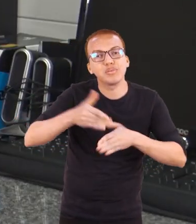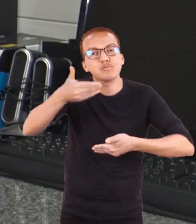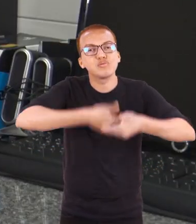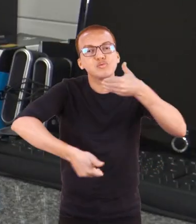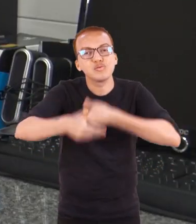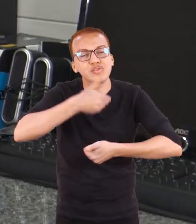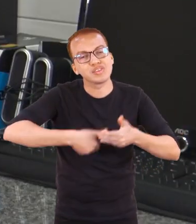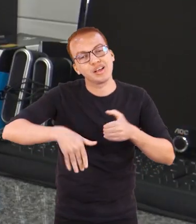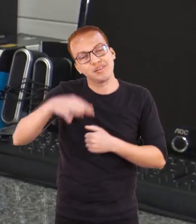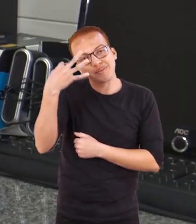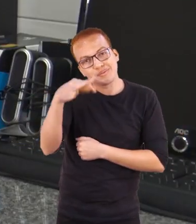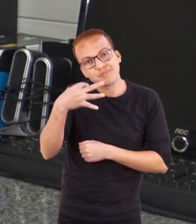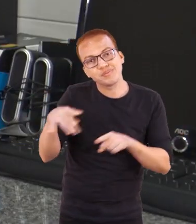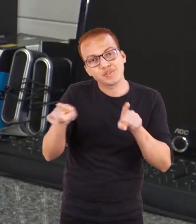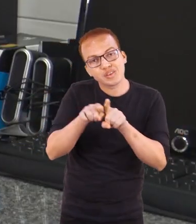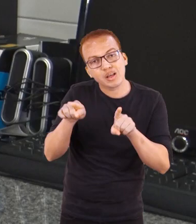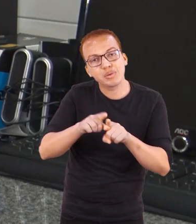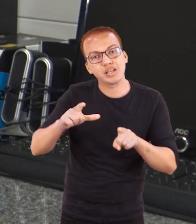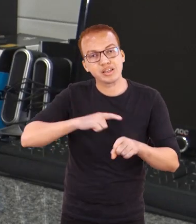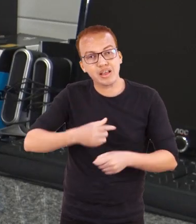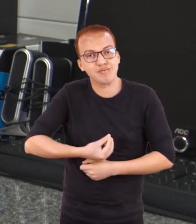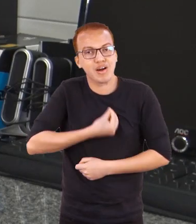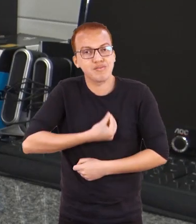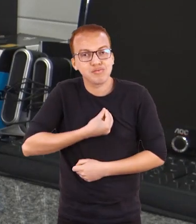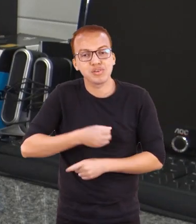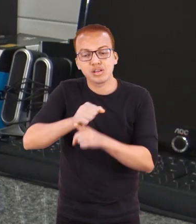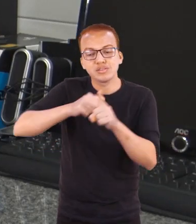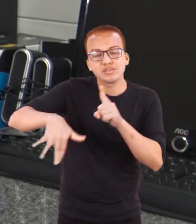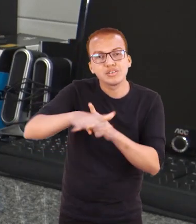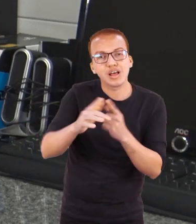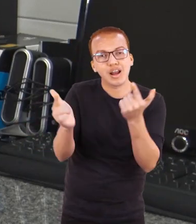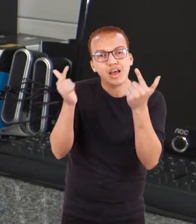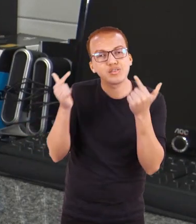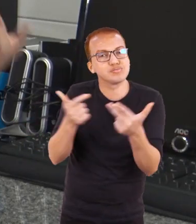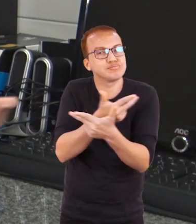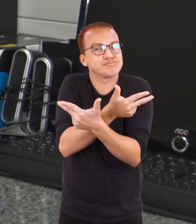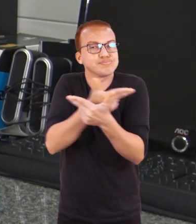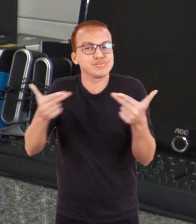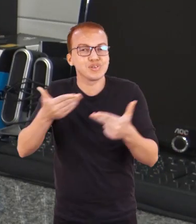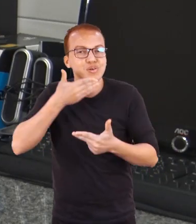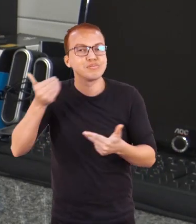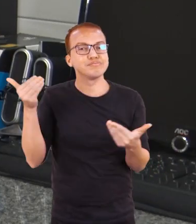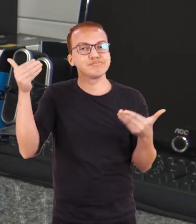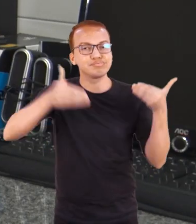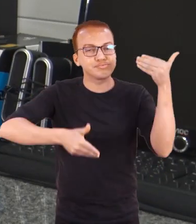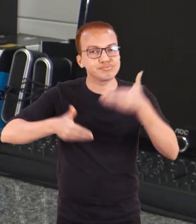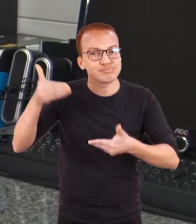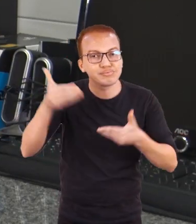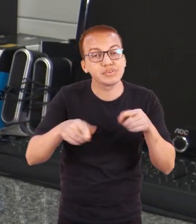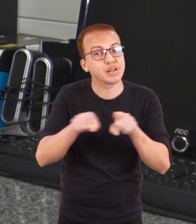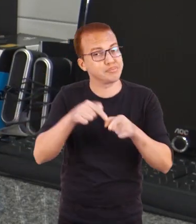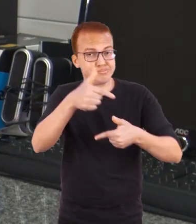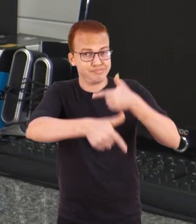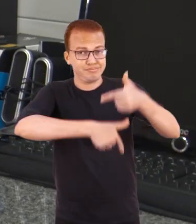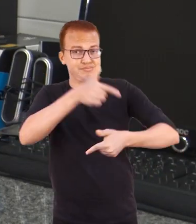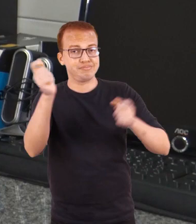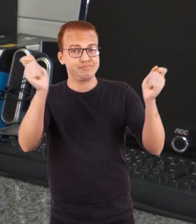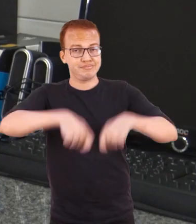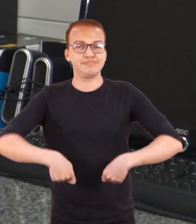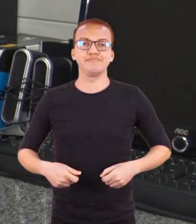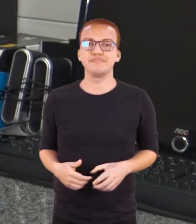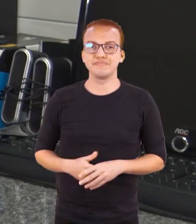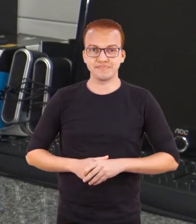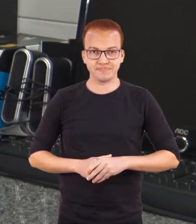a fim de saber lida R melhor com sua dor e consequentemente conseguir participar de atividades de lazer atividades sociais e muitas vezes até